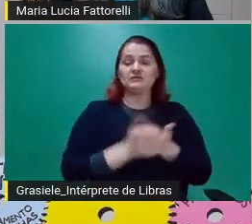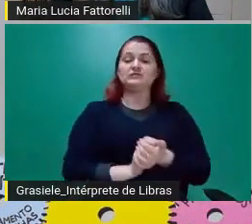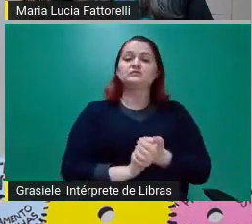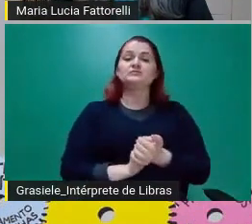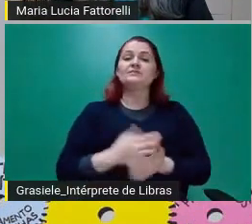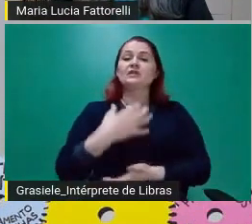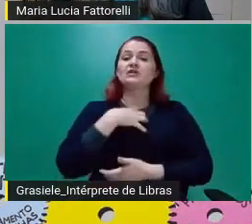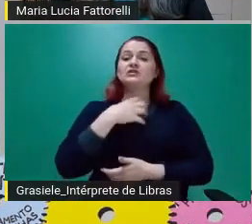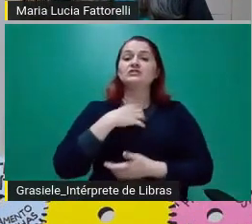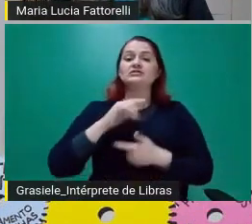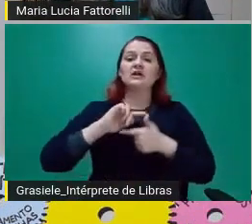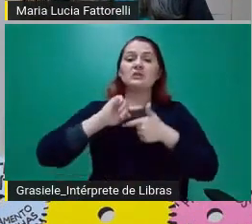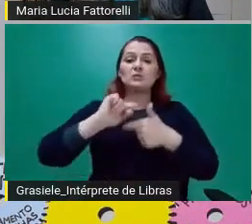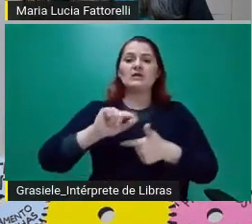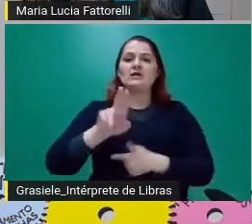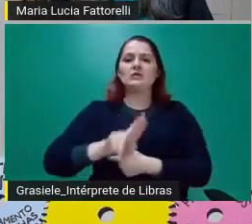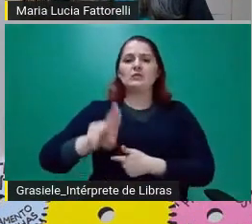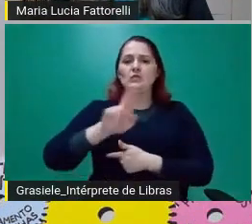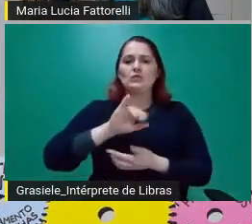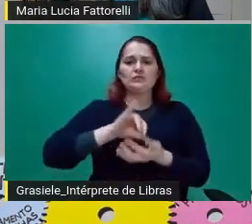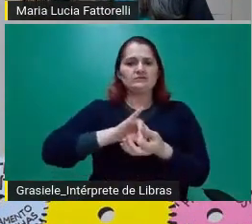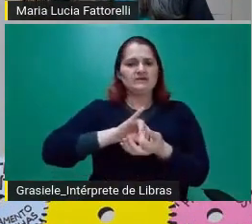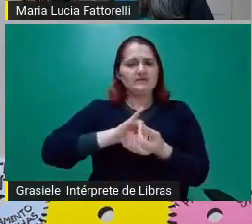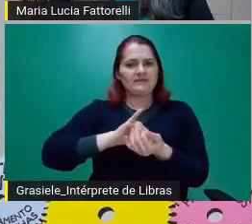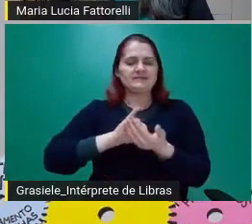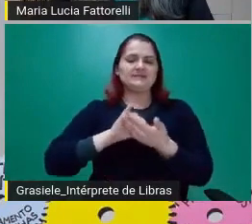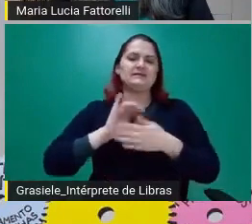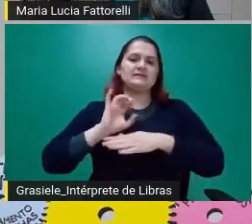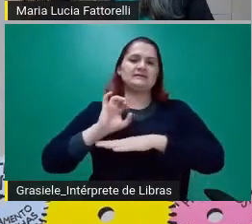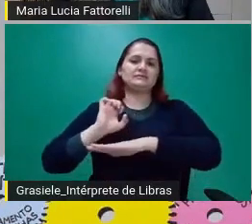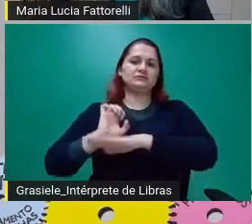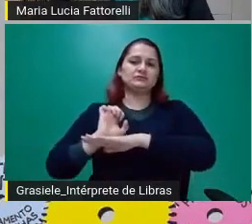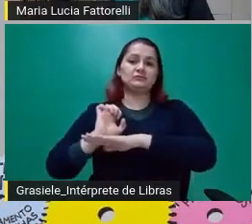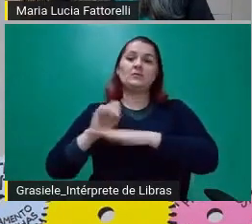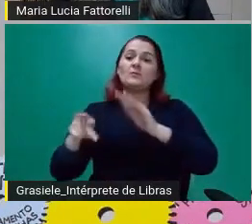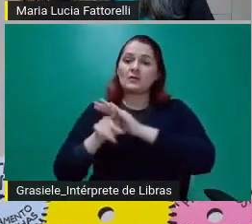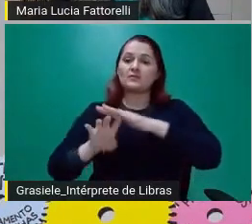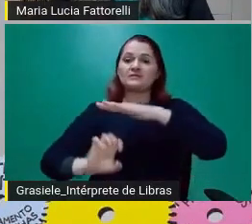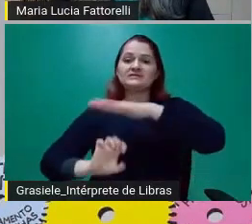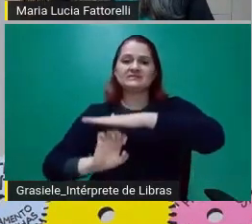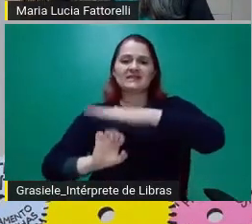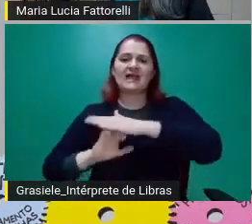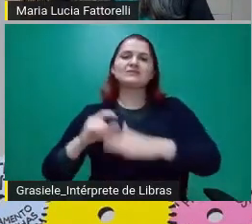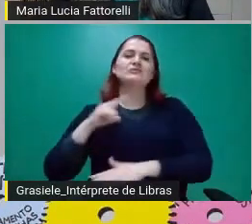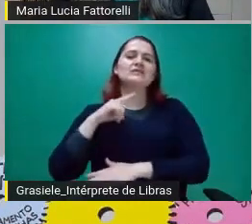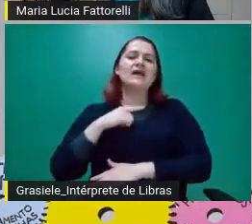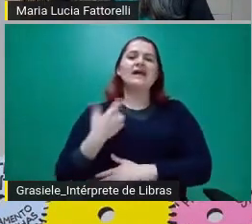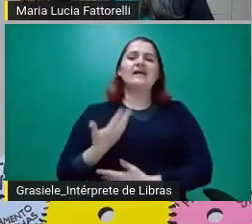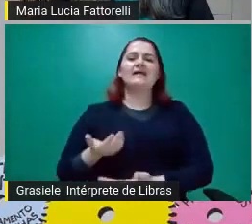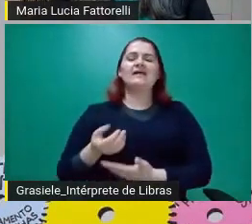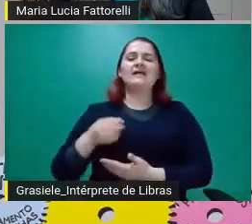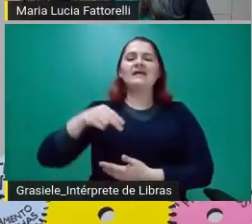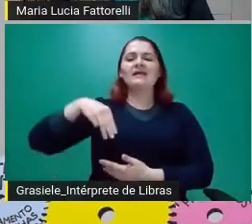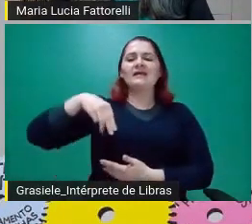Estado vem com welfare state, New Deal, aquelas teorias keynesianas, mas agora a gente está numa